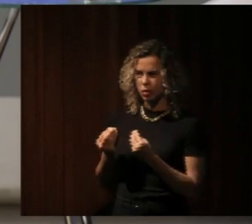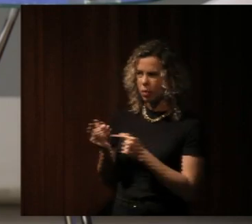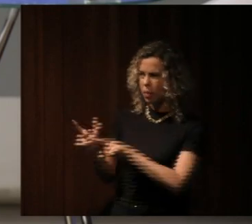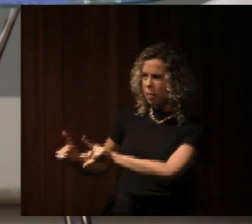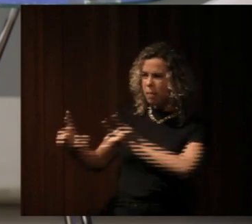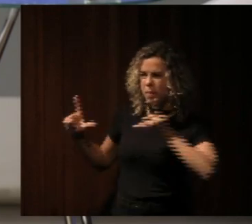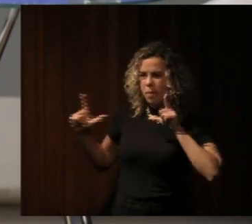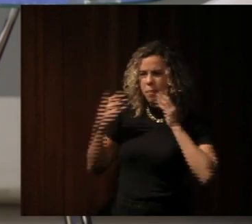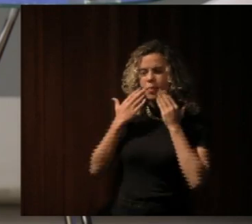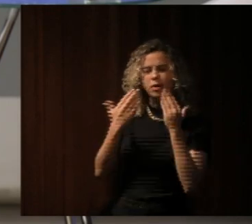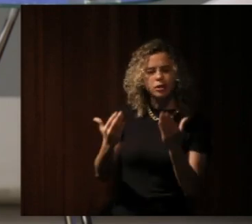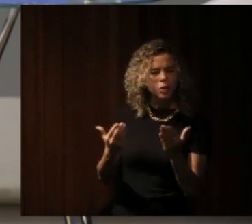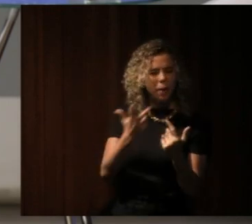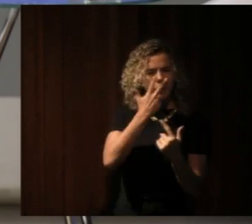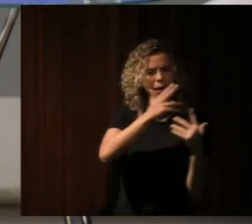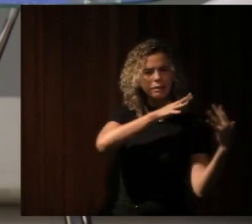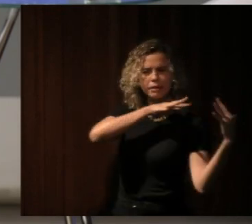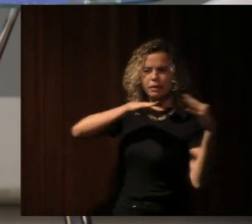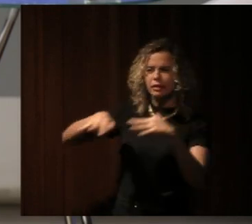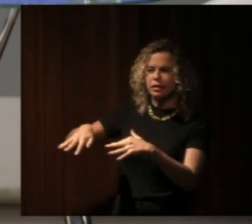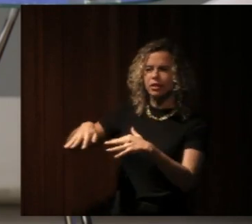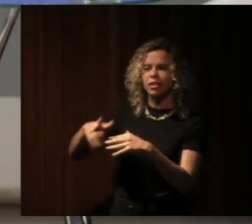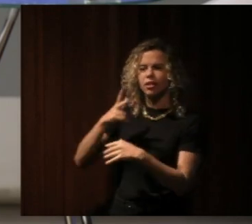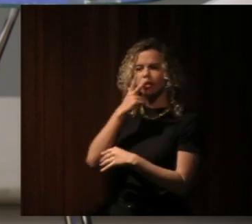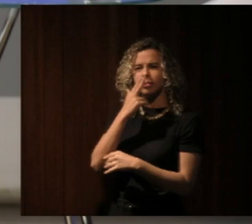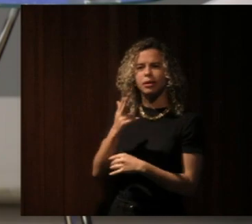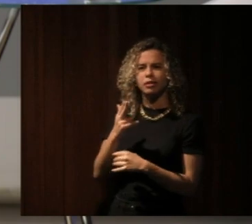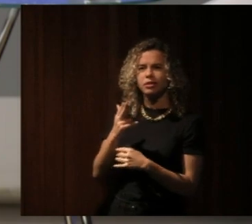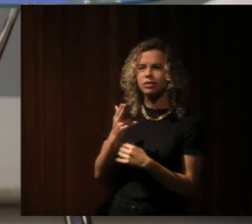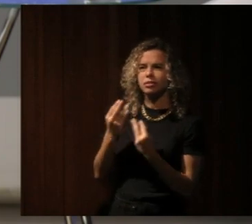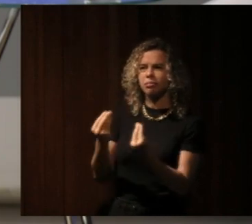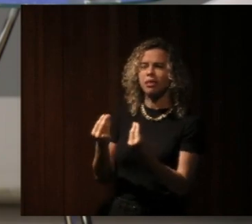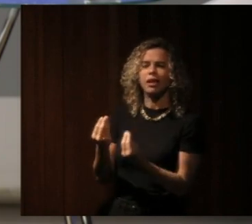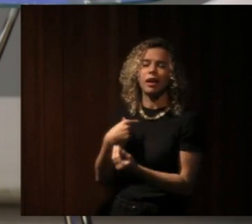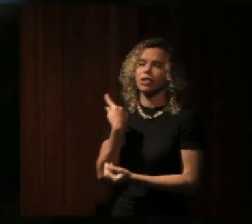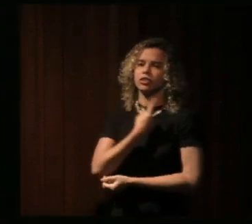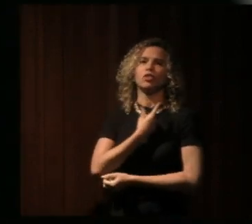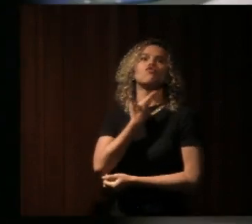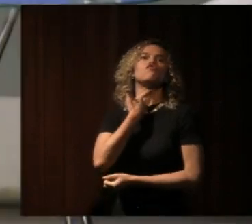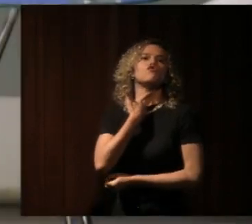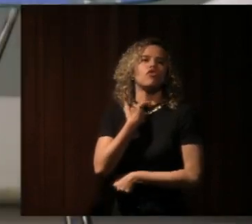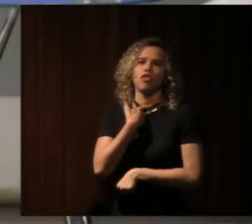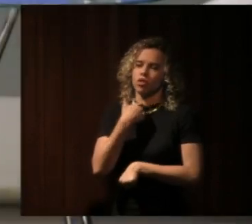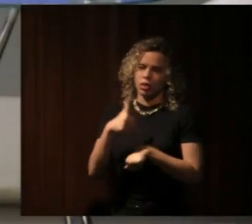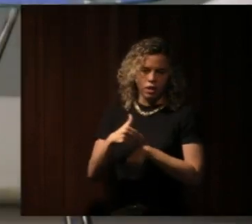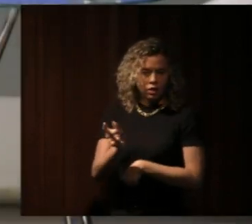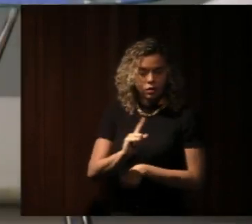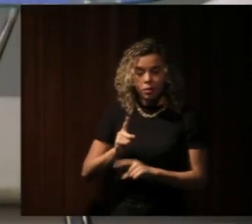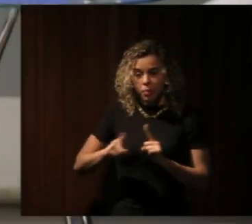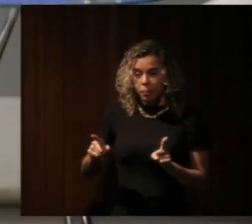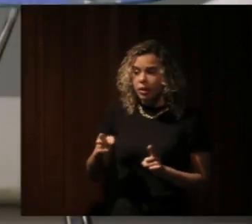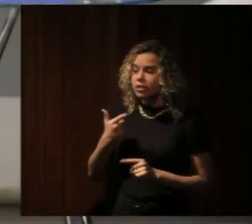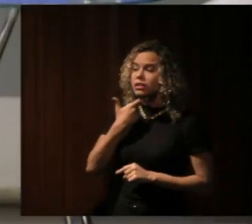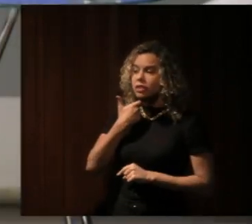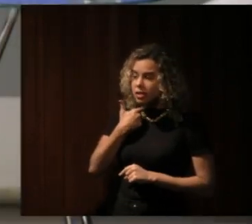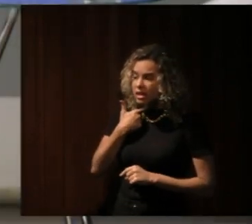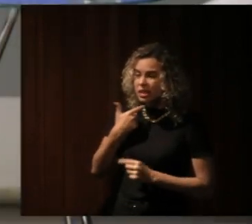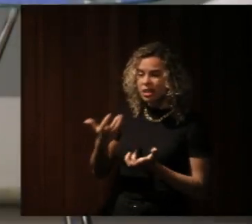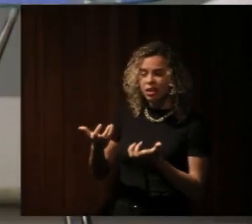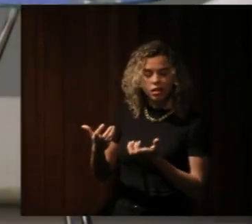tava né espetacularizando isso o quanto a gente sem querer Não era essa intenção obviamente mas o quanto a gente tava